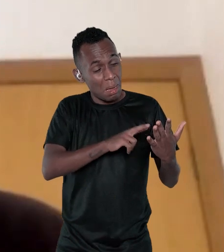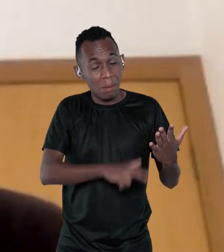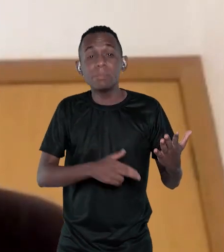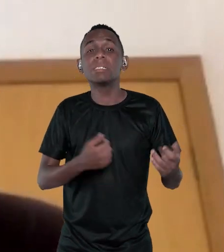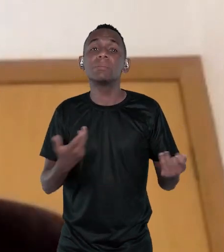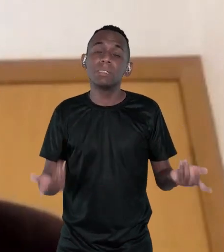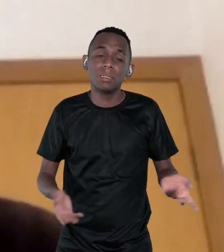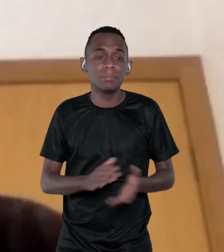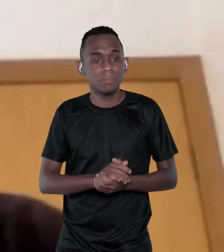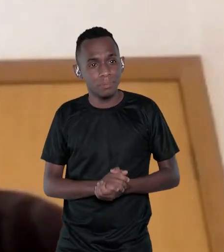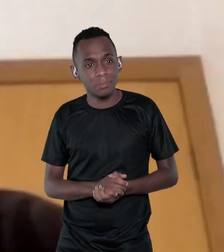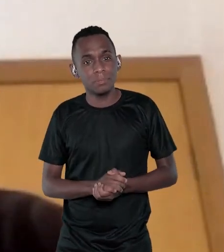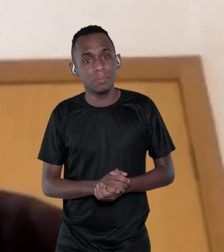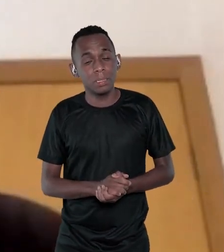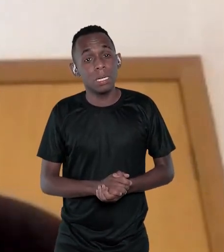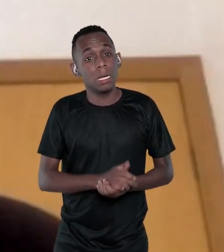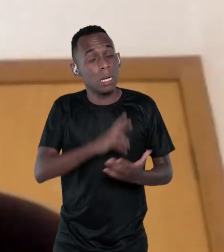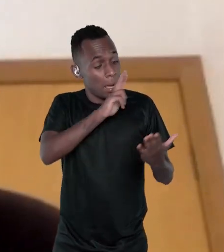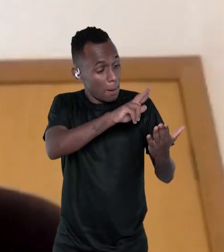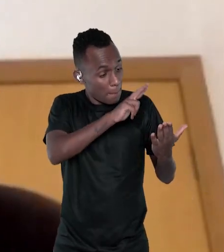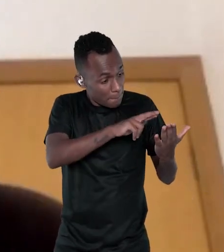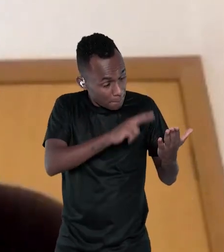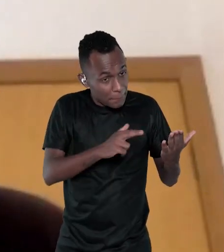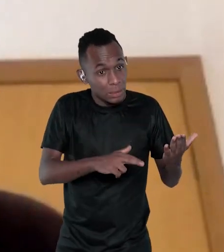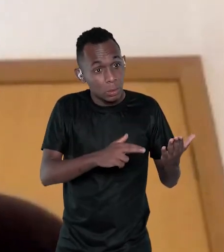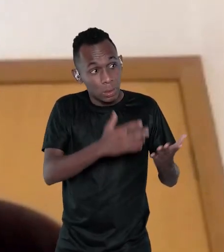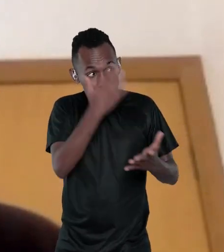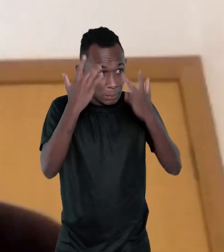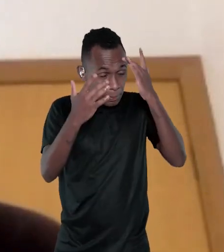responder a quase que um inquérito,